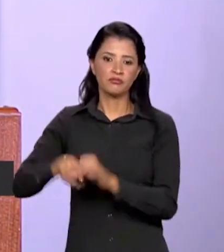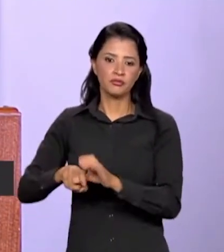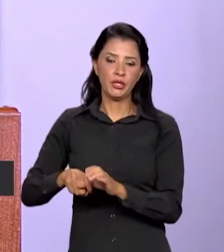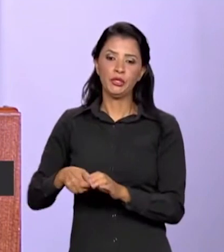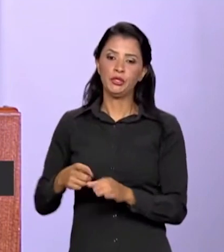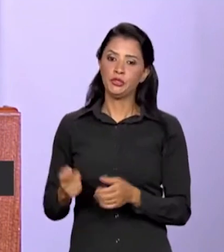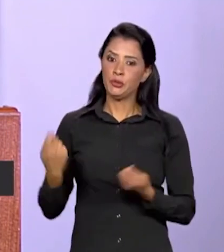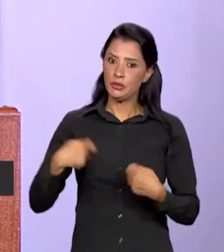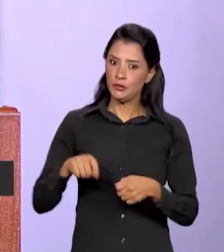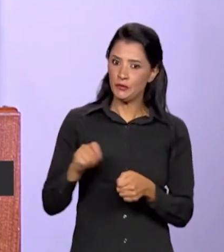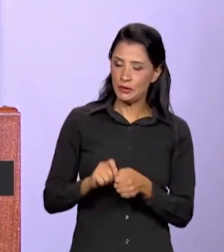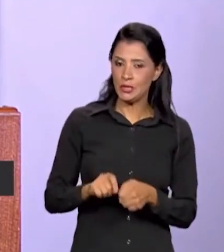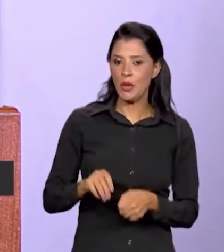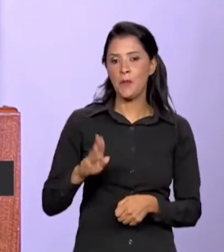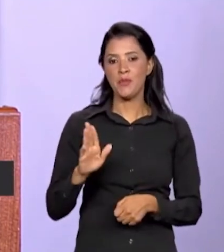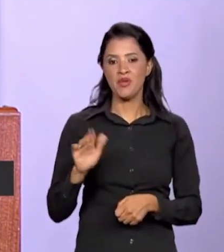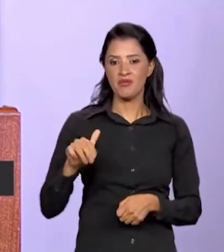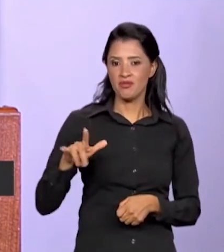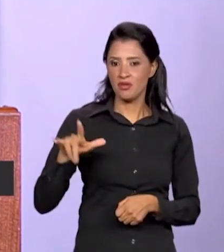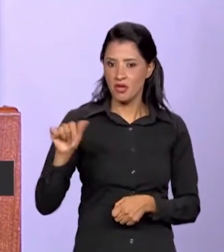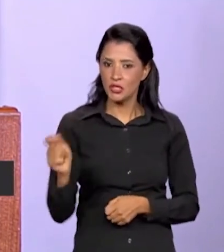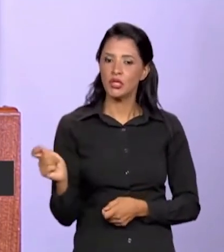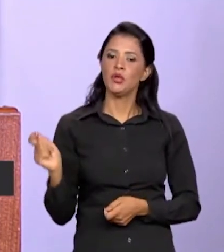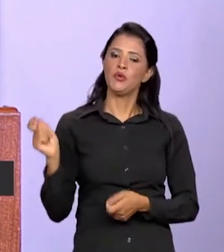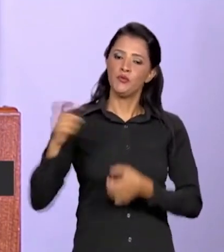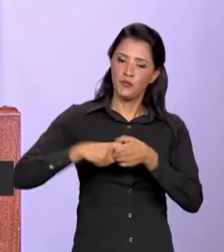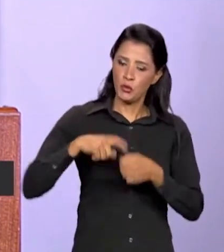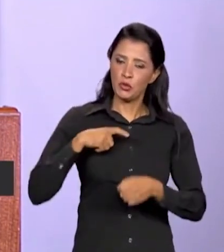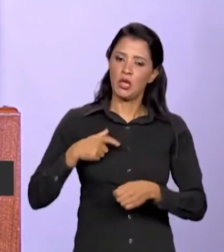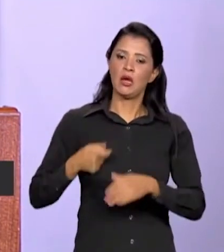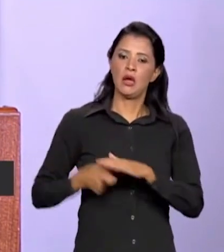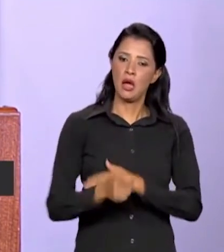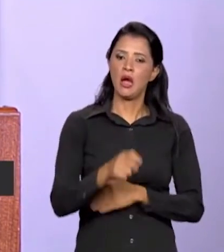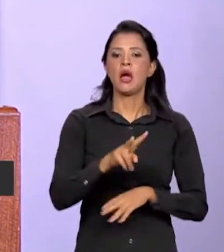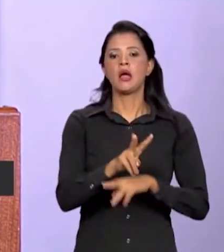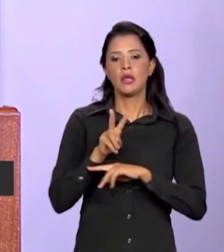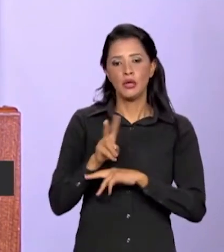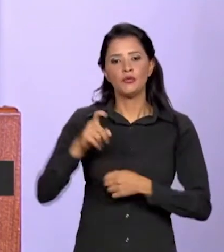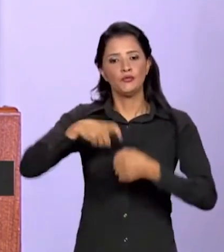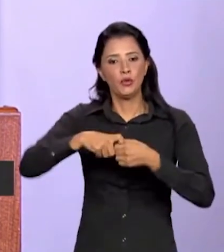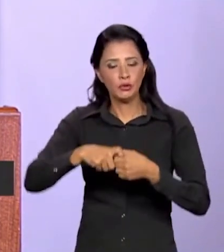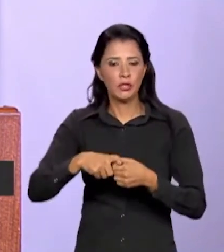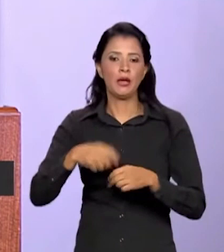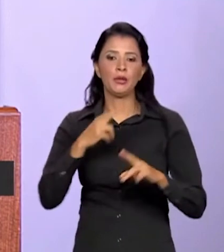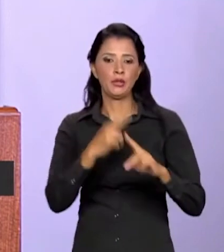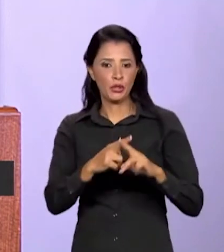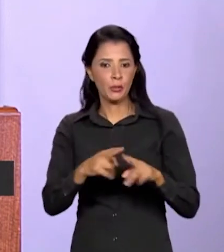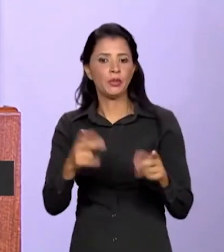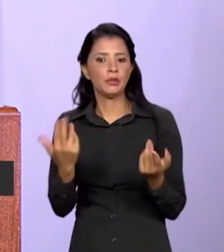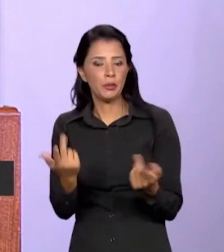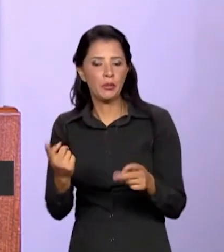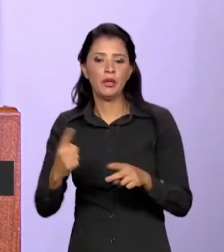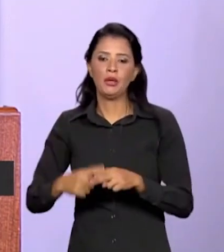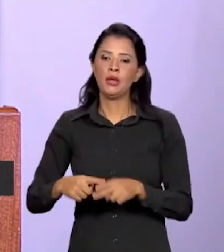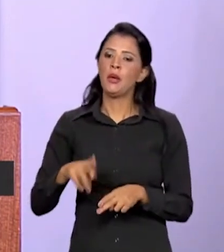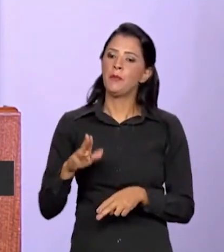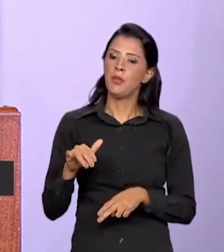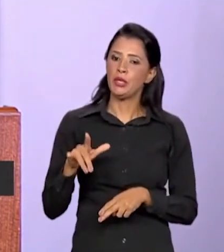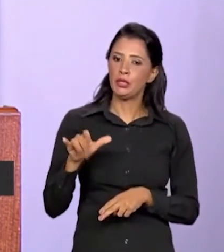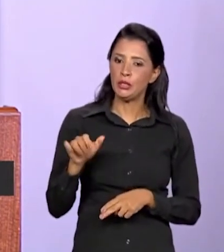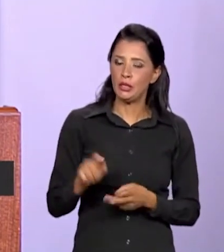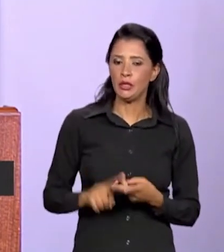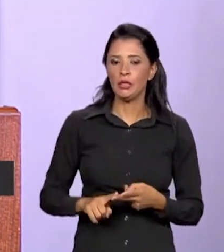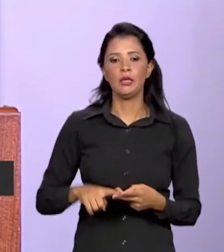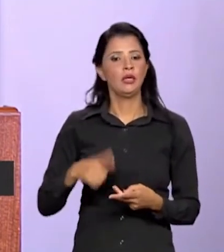fazer crédito, nós temos que fazer o Banco do Brasil voltar a fazer crédito, a Caixa Econômica voltar a fazer crédito, o BNB voltar a fazer crédito, o